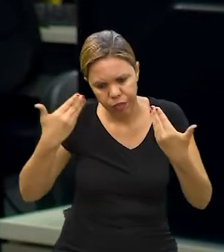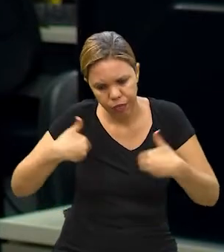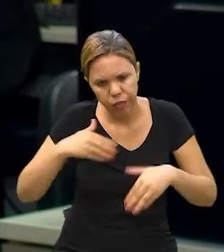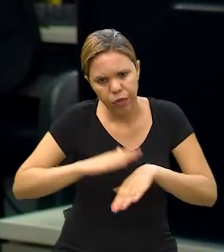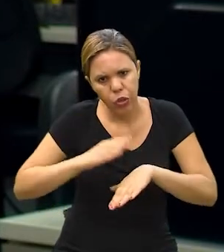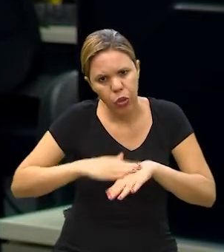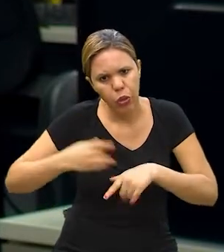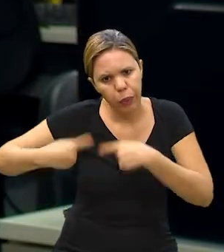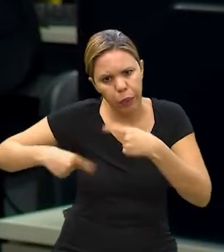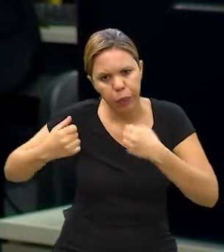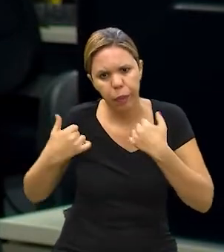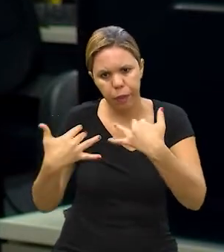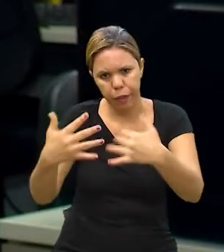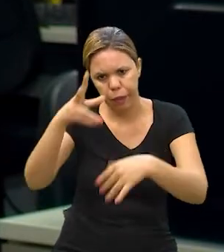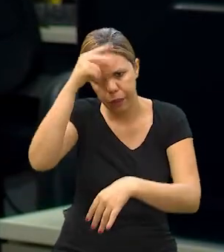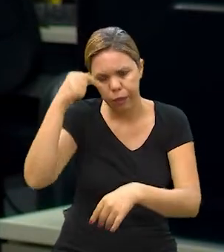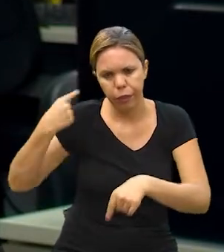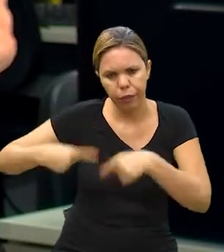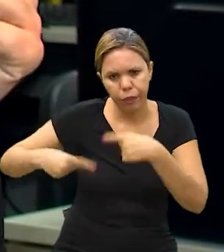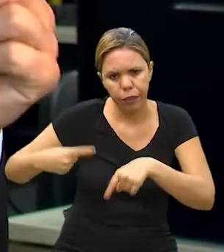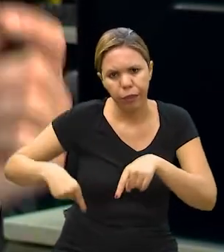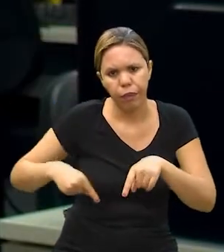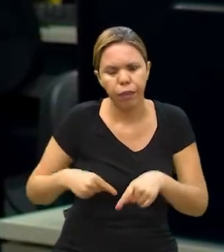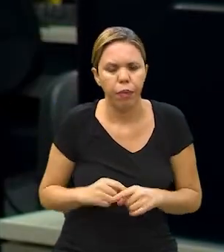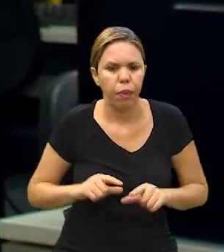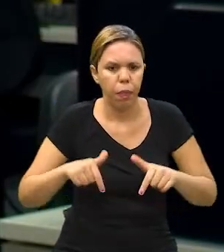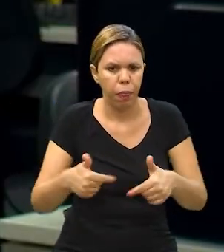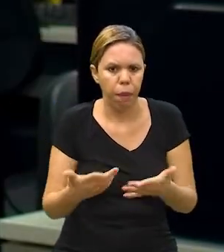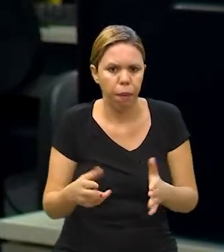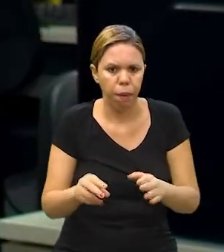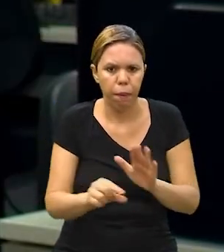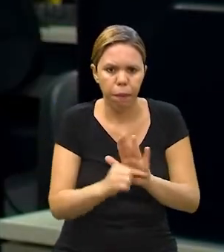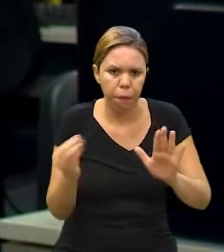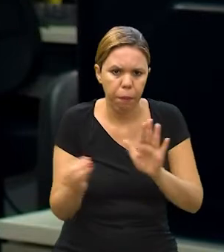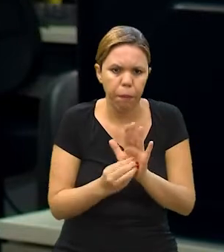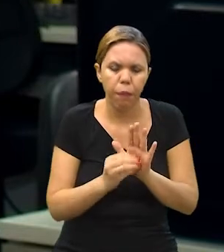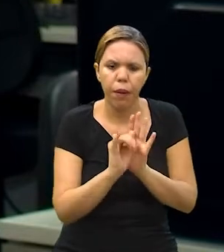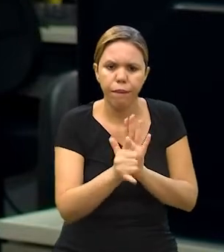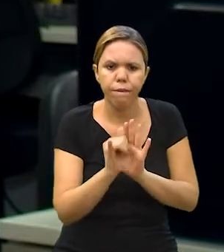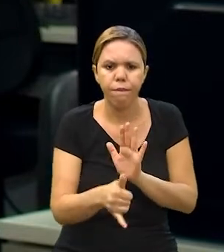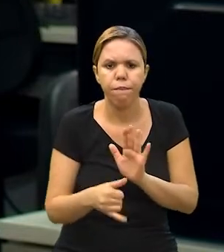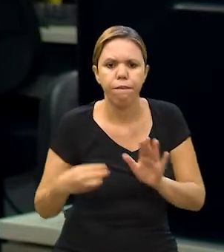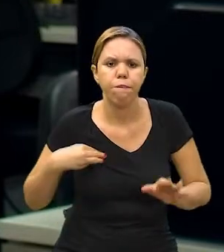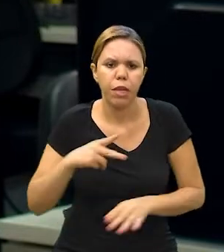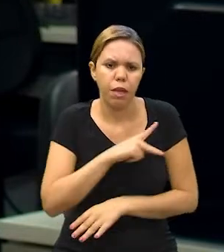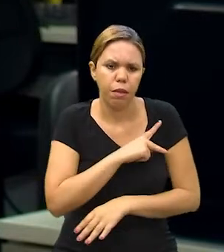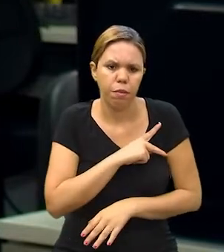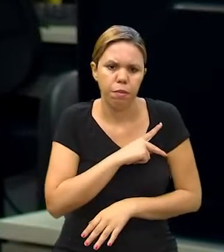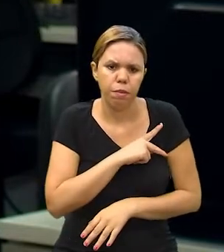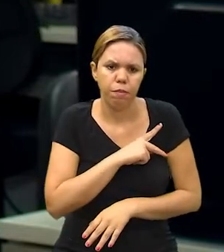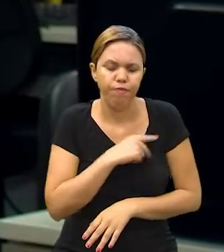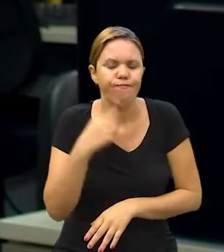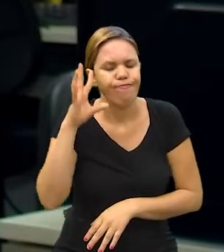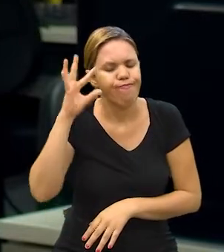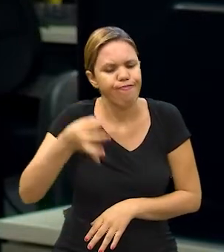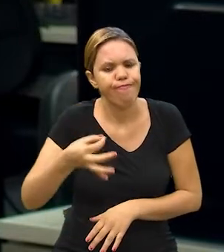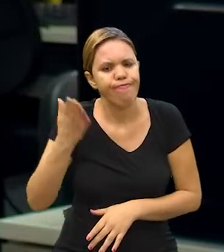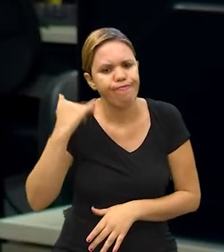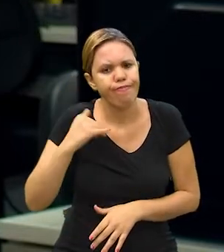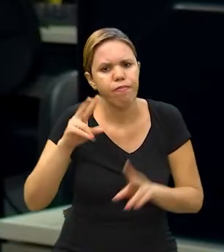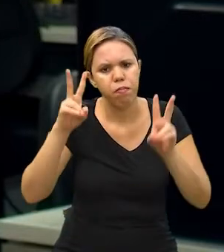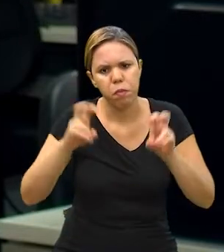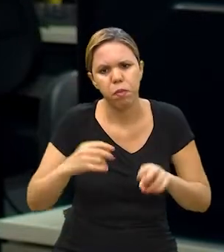debates públicos, de discussões, de ações via requerimento de informação, de ações junto ao Ministério Público. Né? A gente entende que é mais